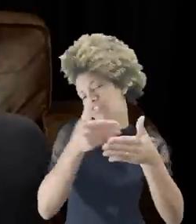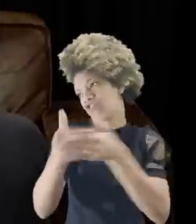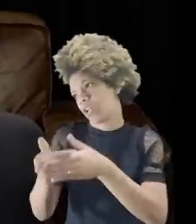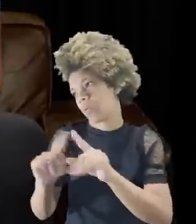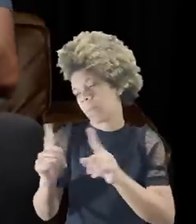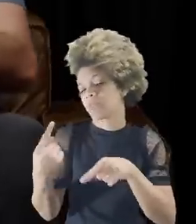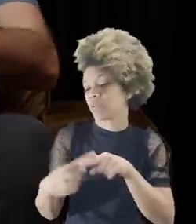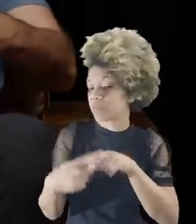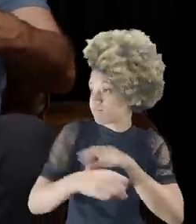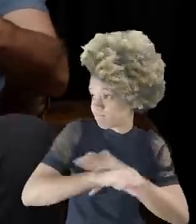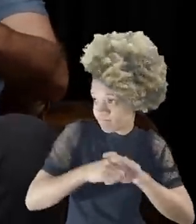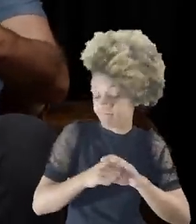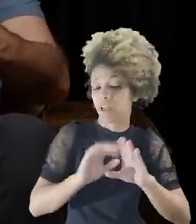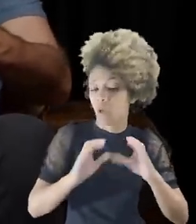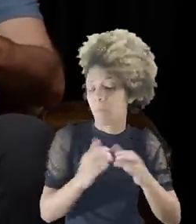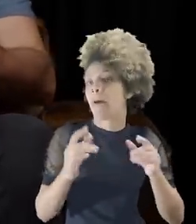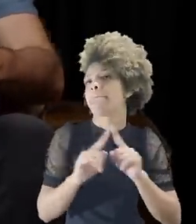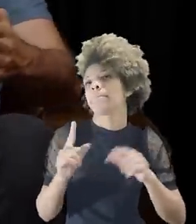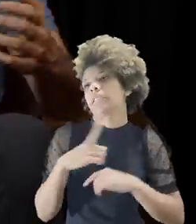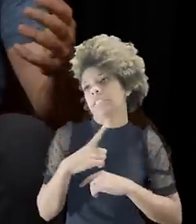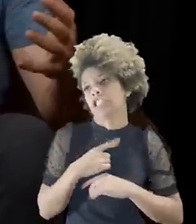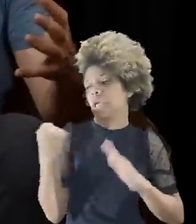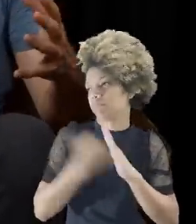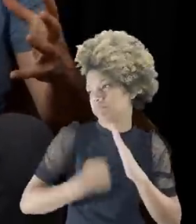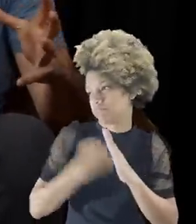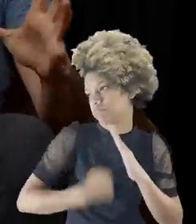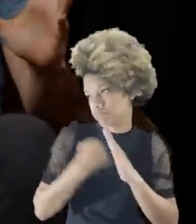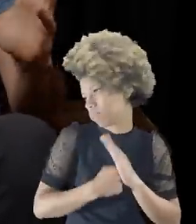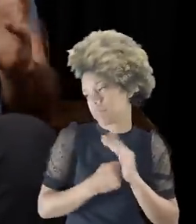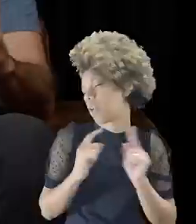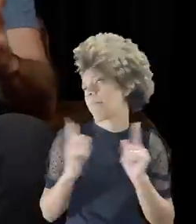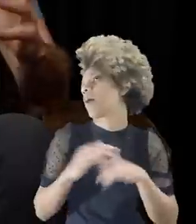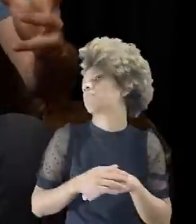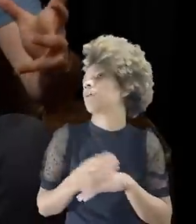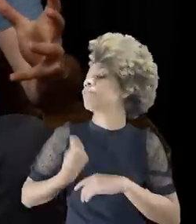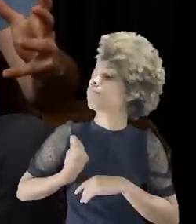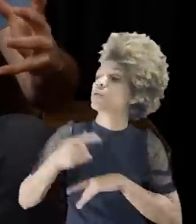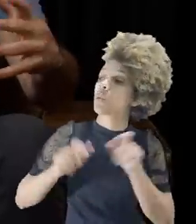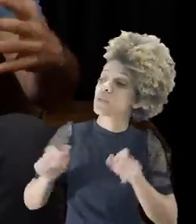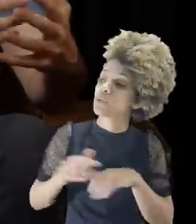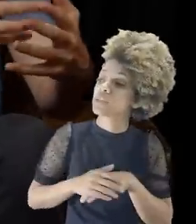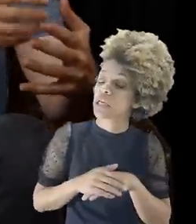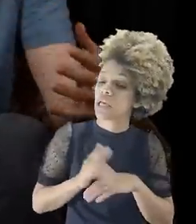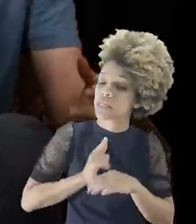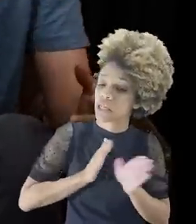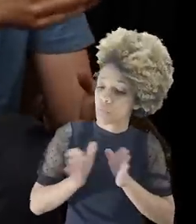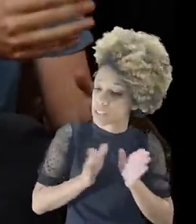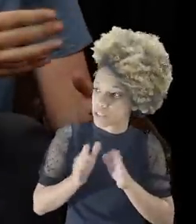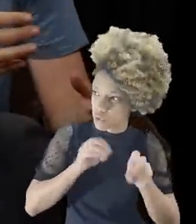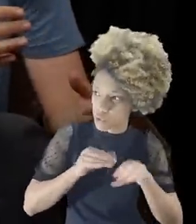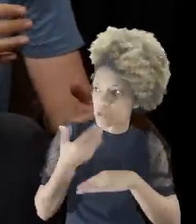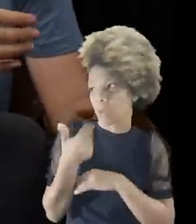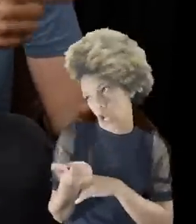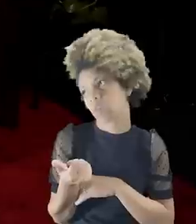em questão de clube mesmo claro então por mais que você tinha os militantes ali eles estavam convivendo com o pessoal que tava tendo acesso a uma educação